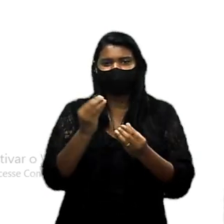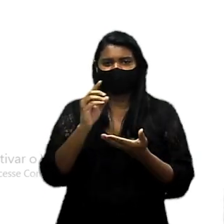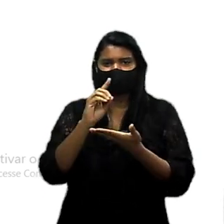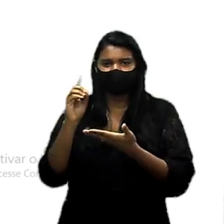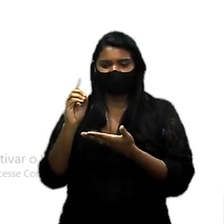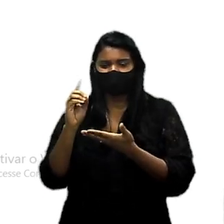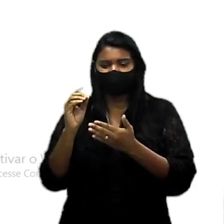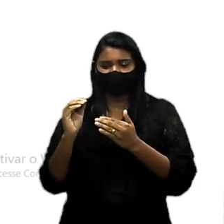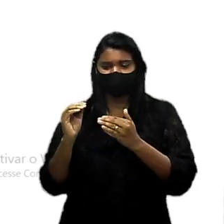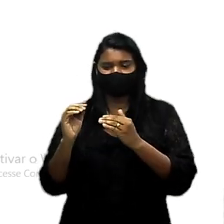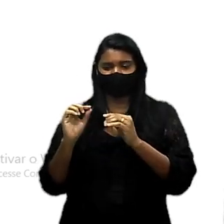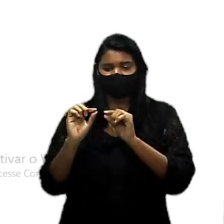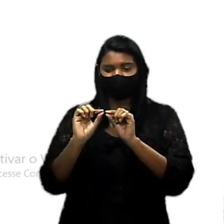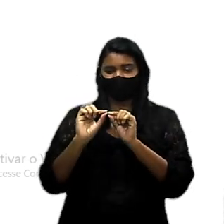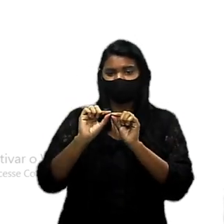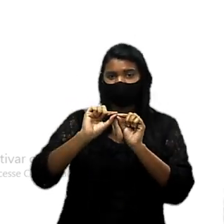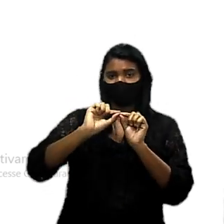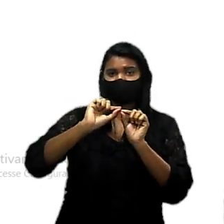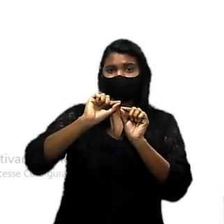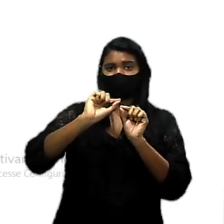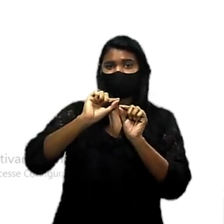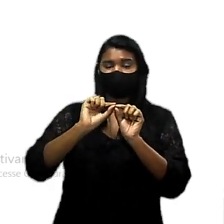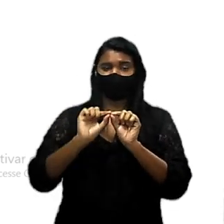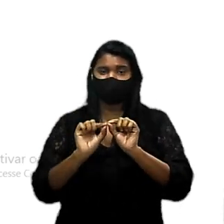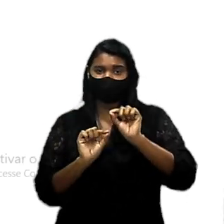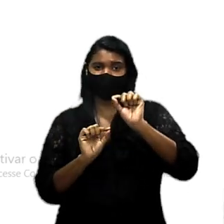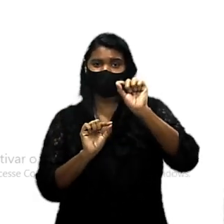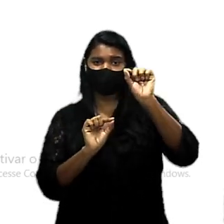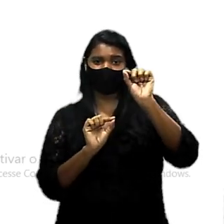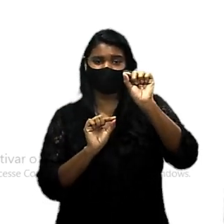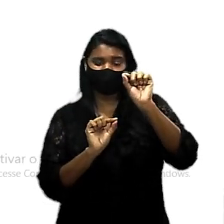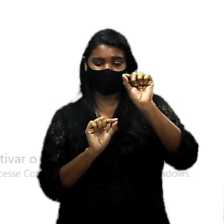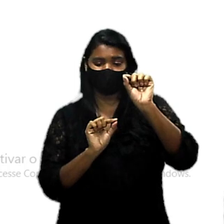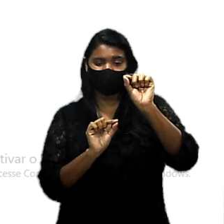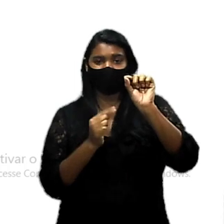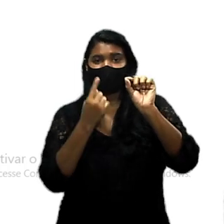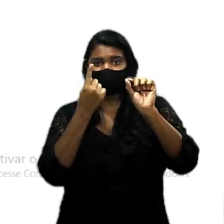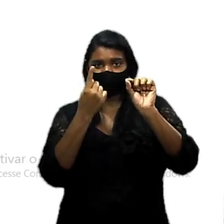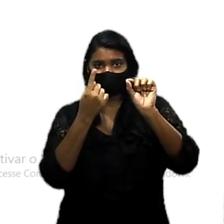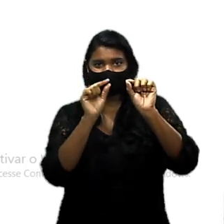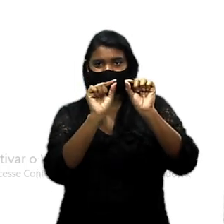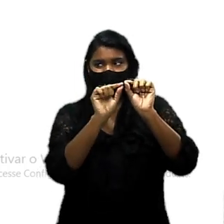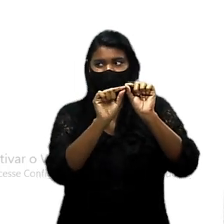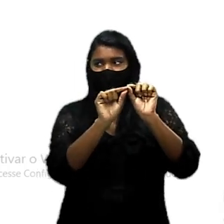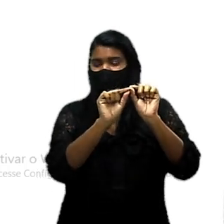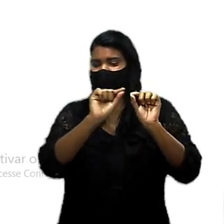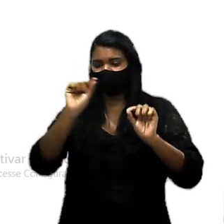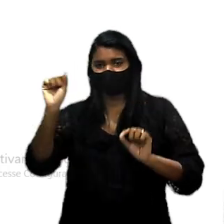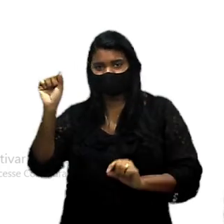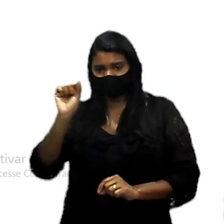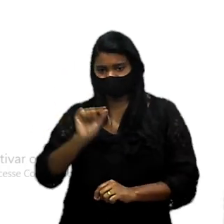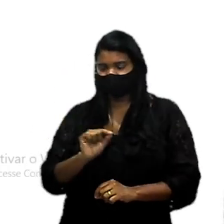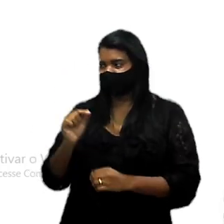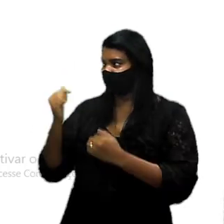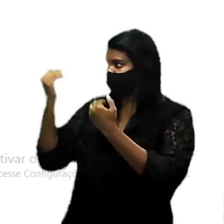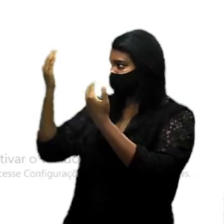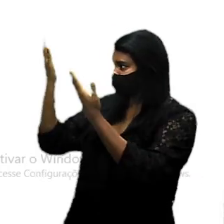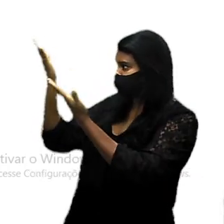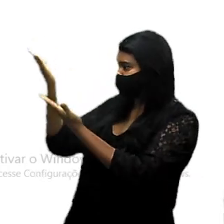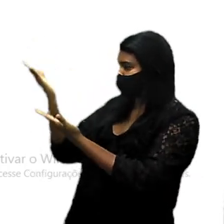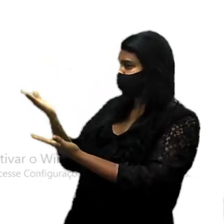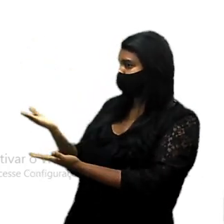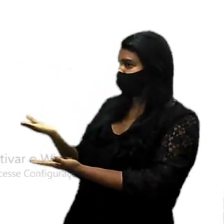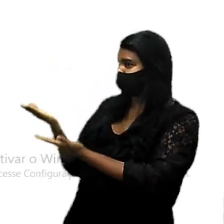depois sobe com ele à sua esquerda, chega lá no primeiro pontinho que vocês identificaram, depois é só descer. E aí vocês